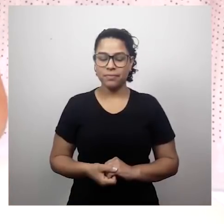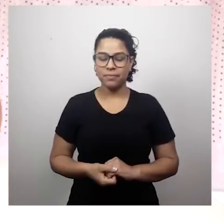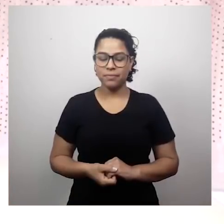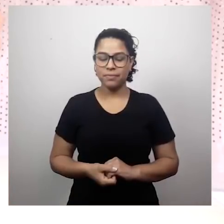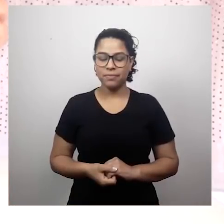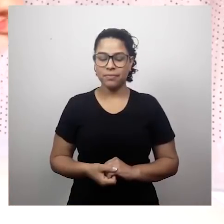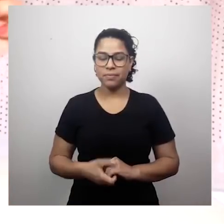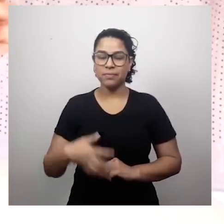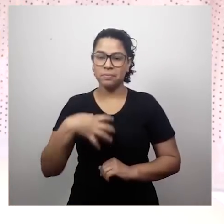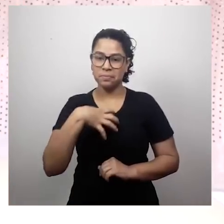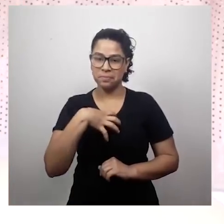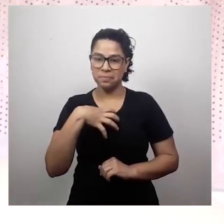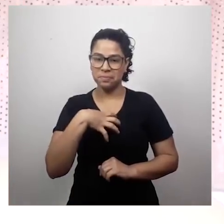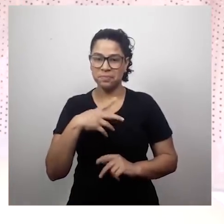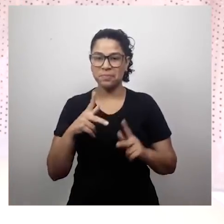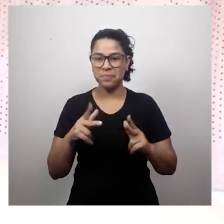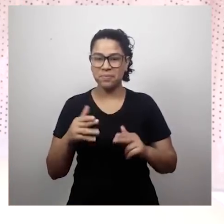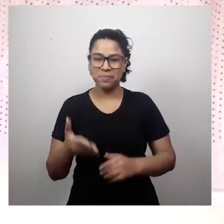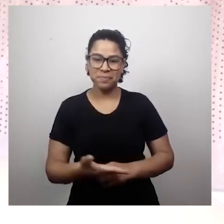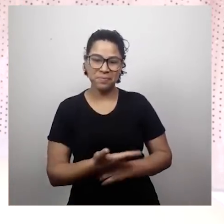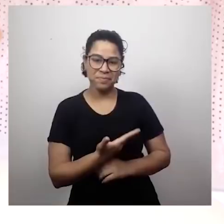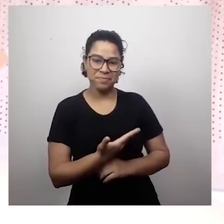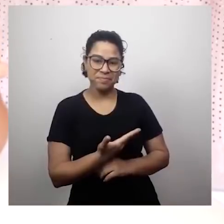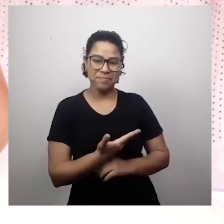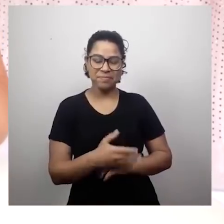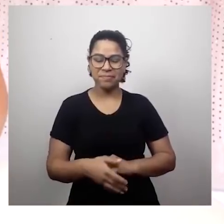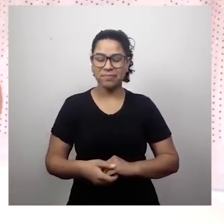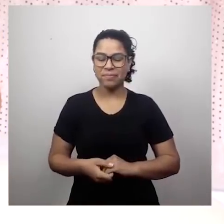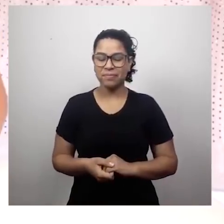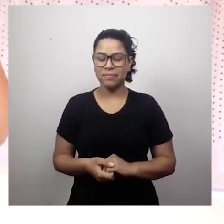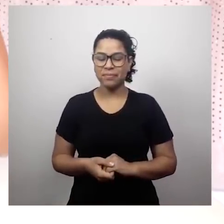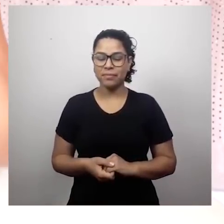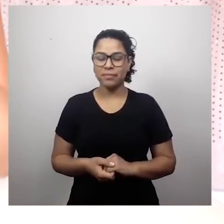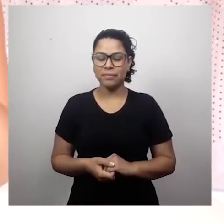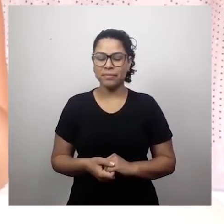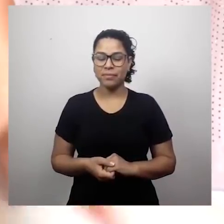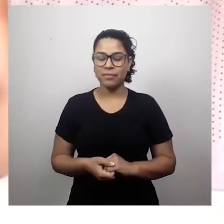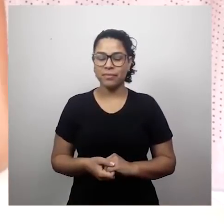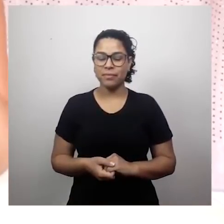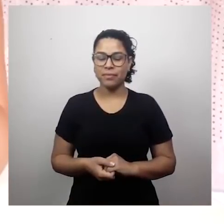e ele ficará assim.